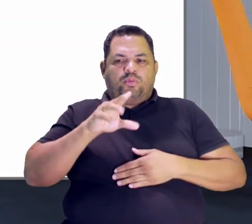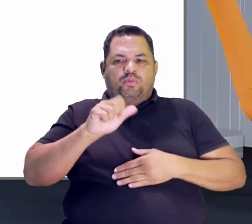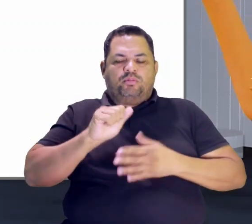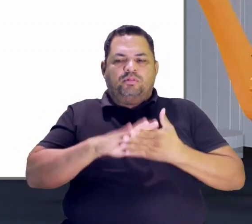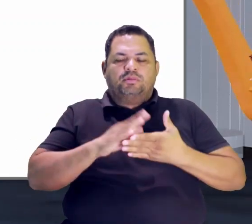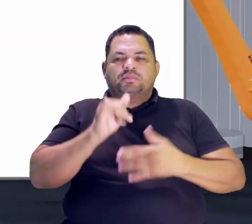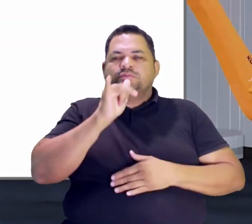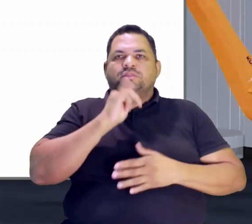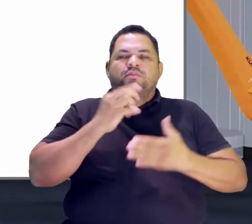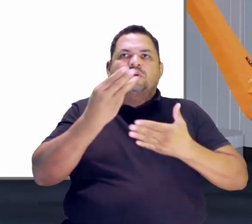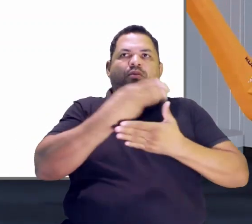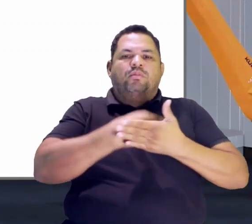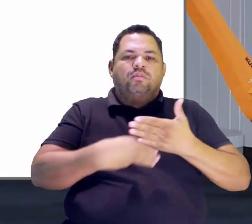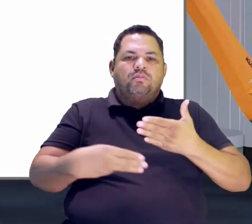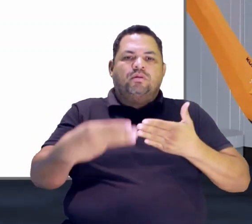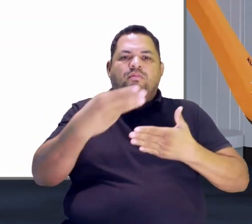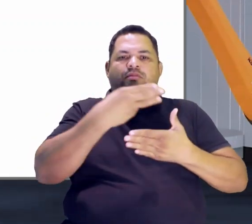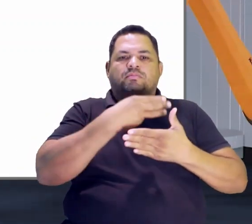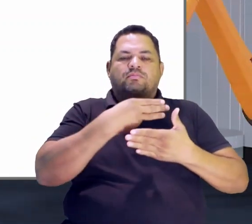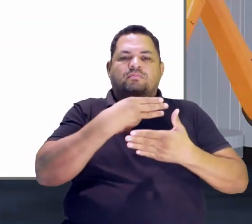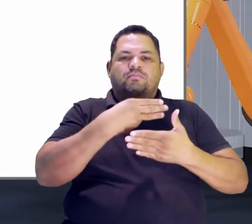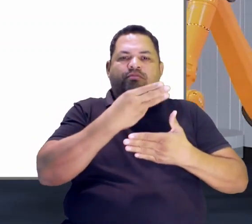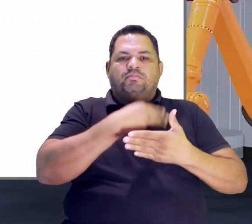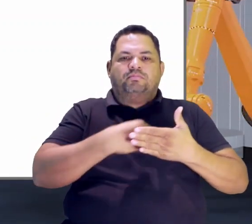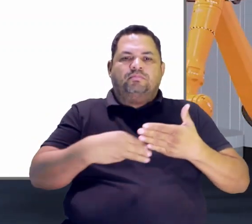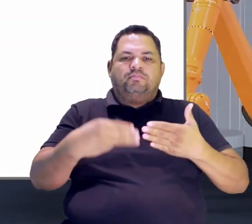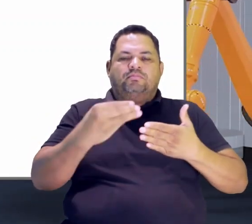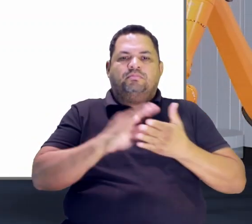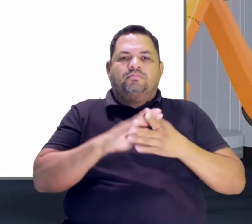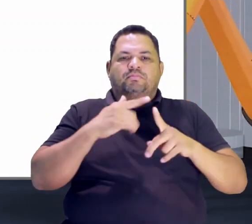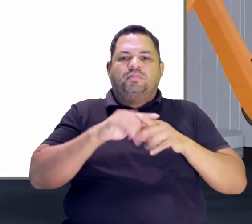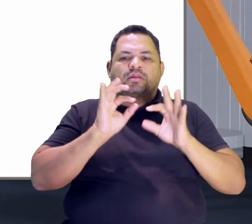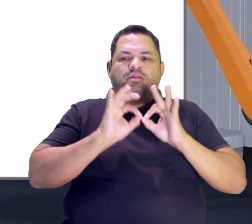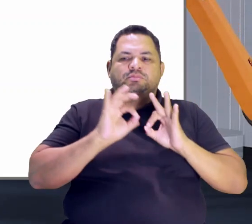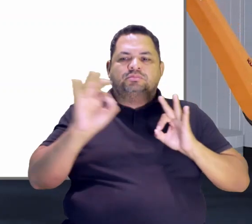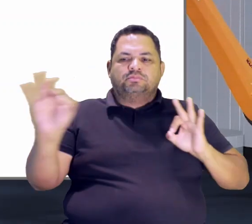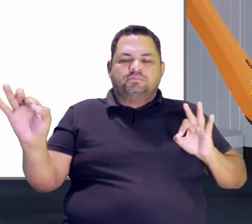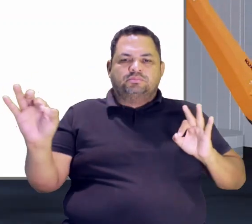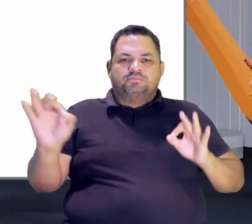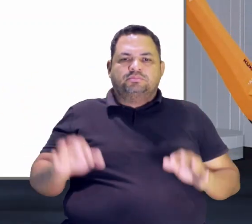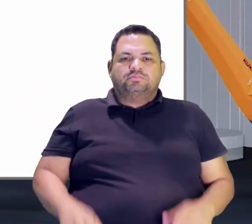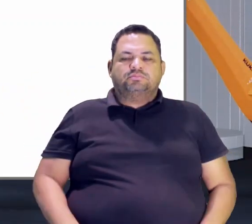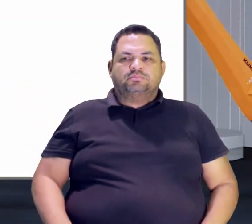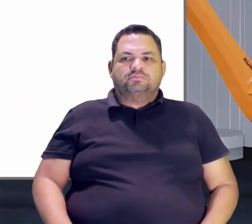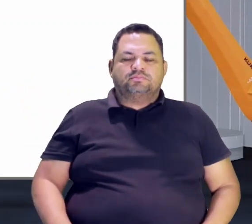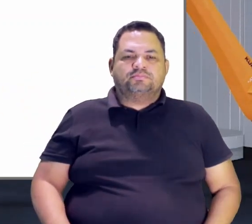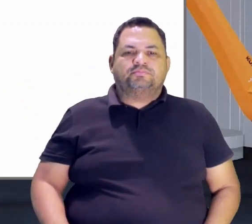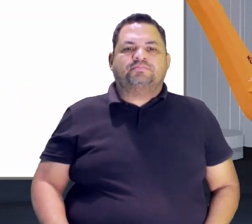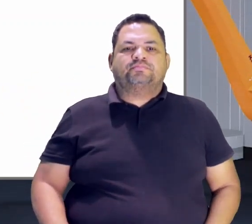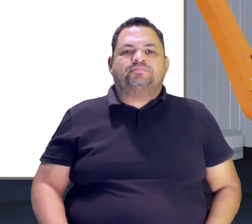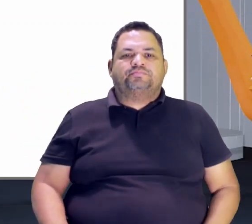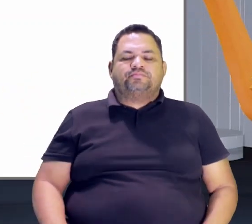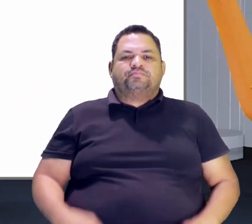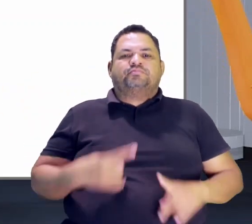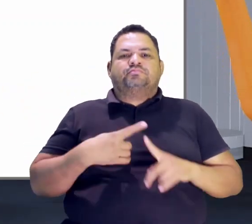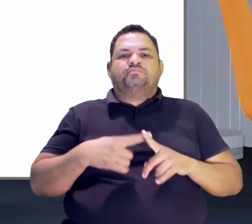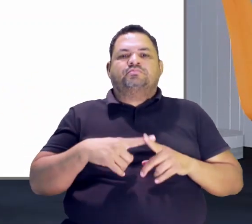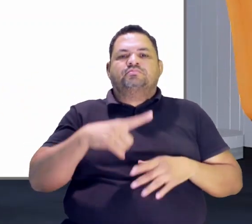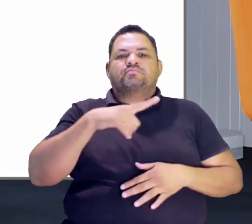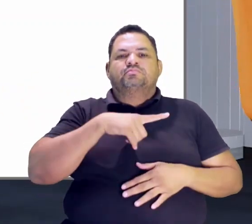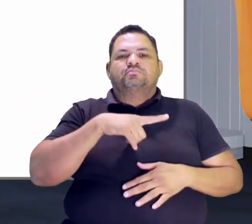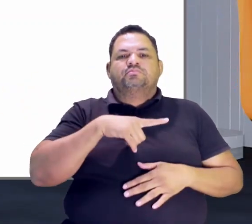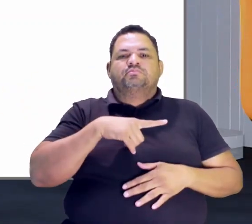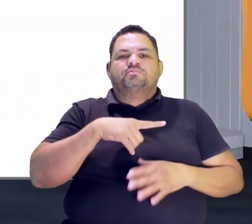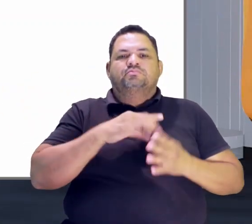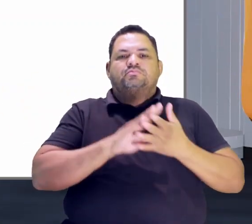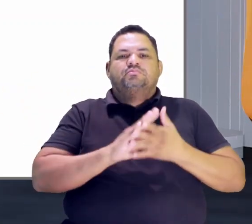por exemplo, o mapa não é vetorial, porque a distância ali do mapa não é vetorial. Por quê? Porque você tem lá a